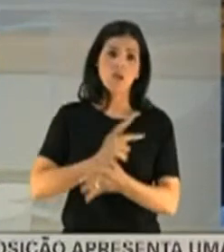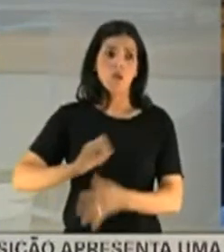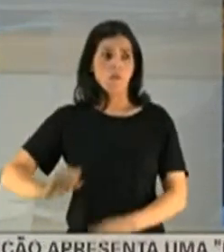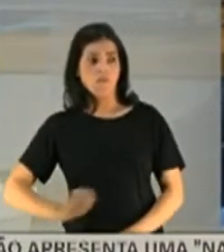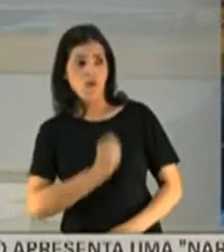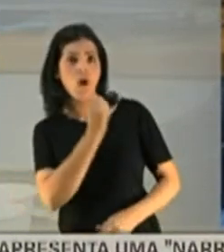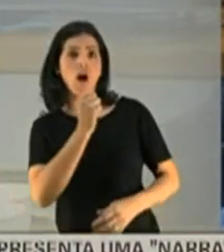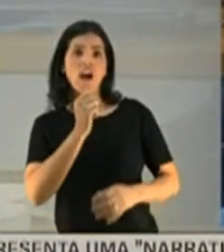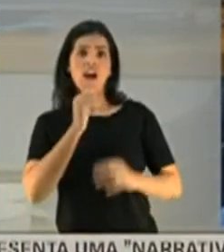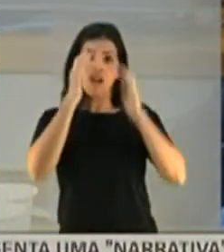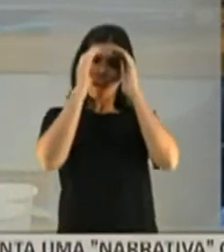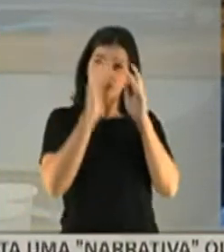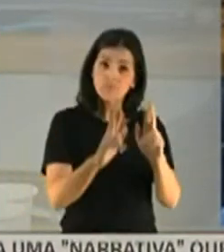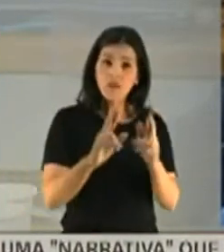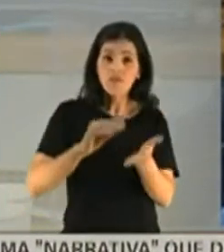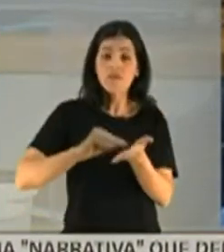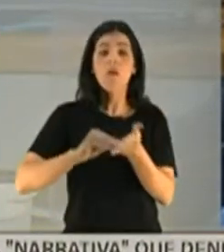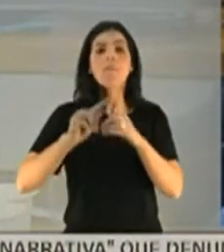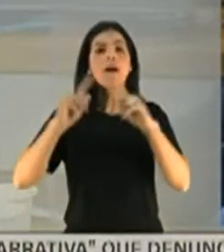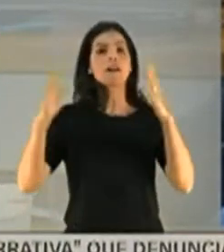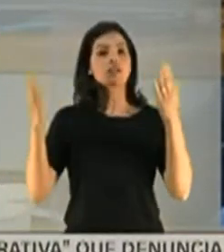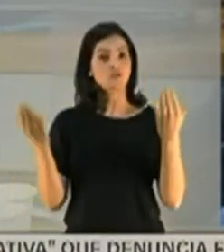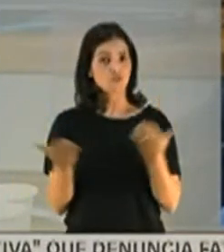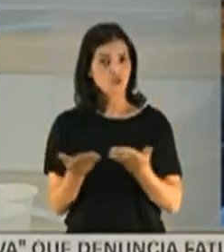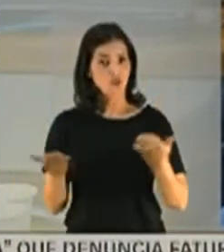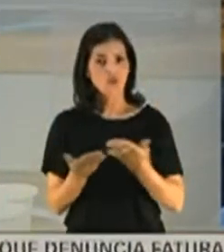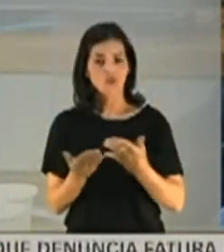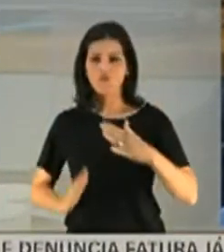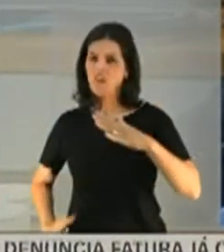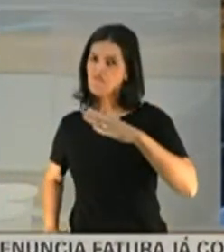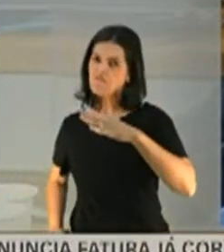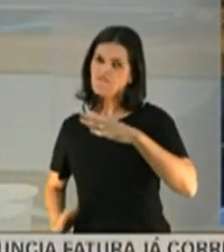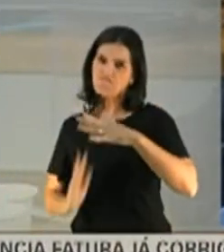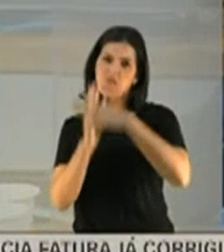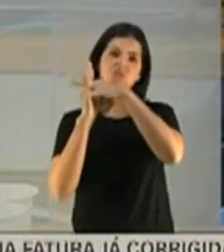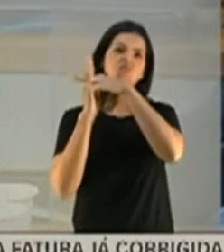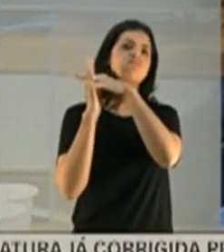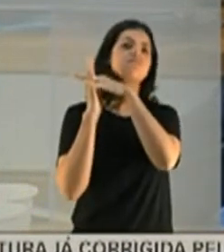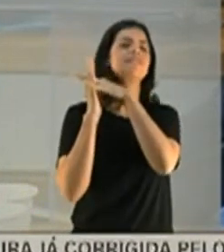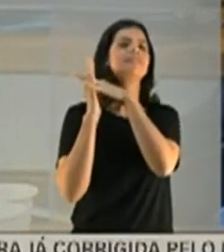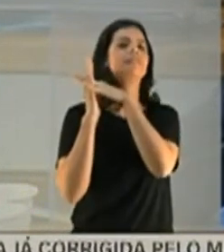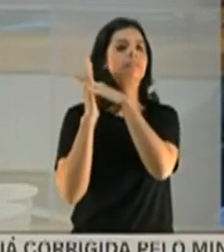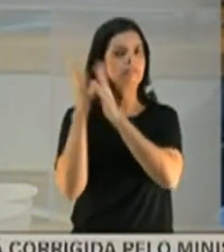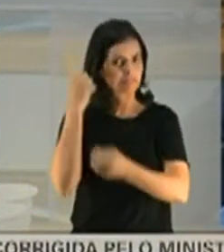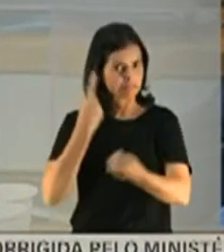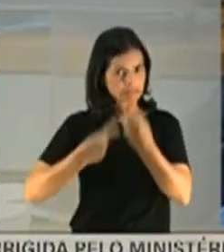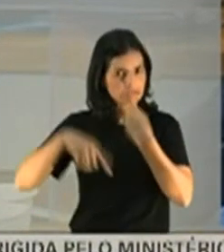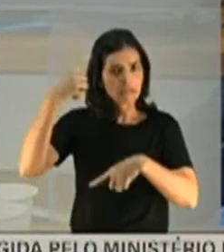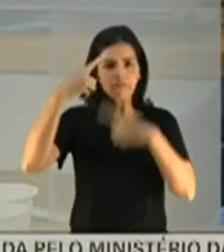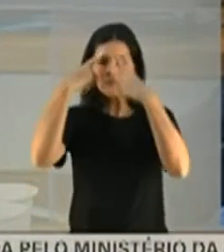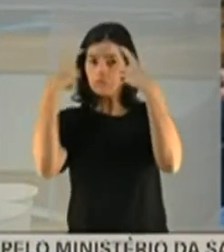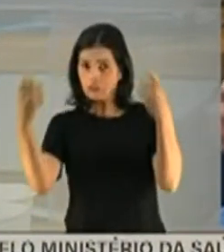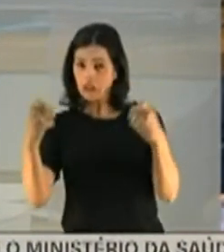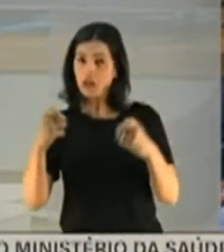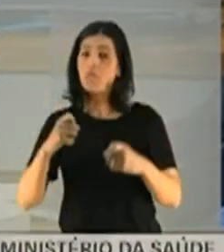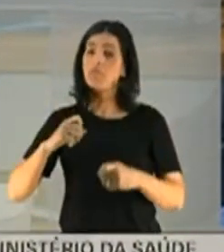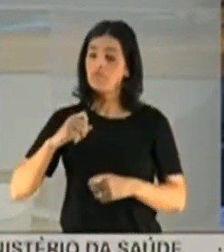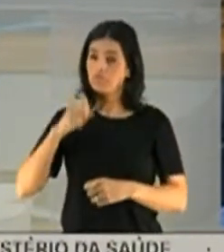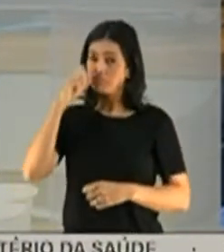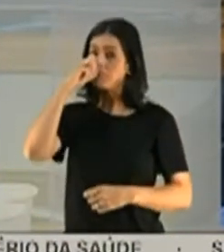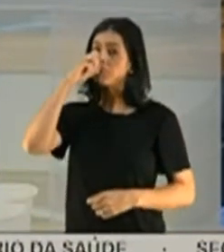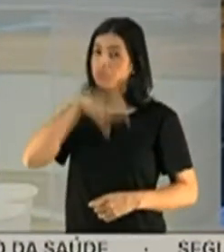mas hoje eu acho que nós atingimos o ápice. Não é por aí. É na base do diálogo, é na